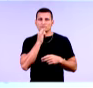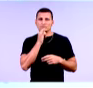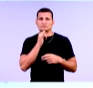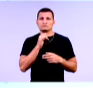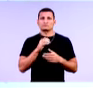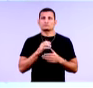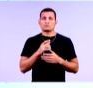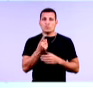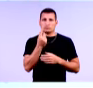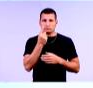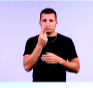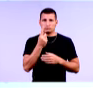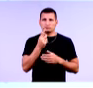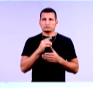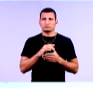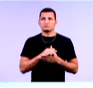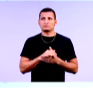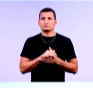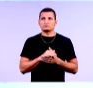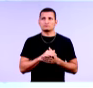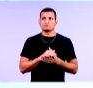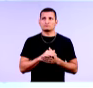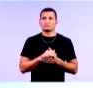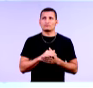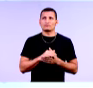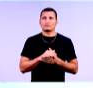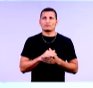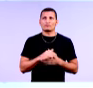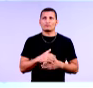final, quando vocês estiverem,